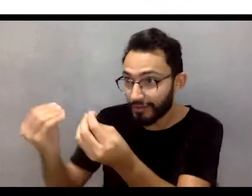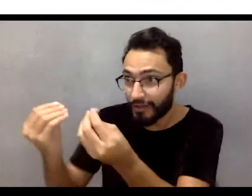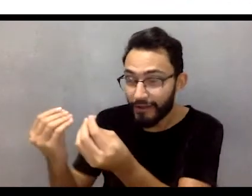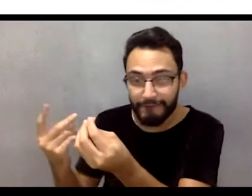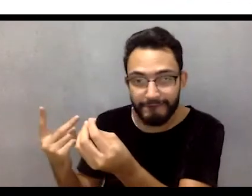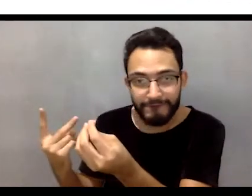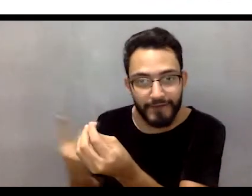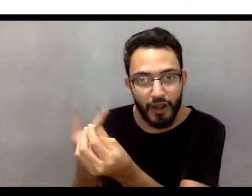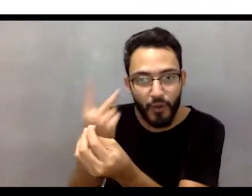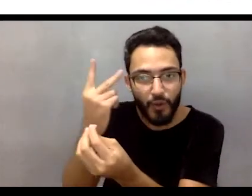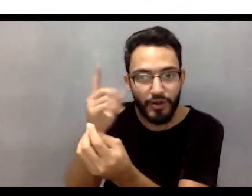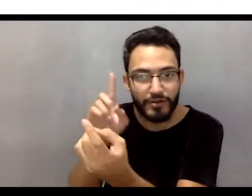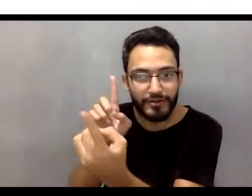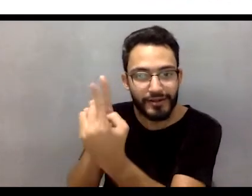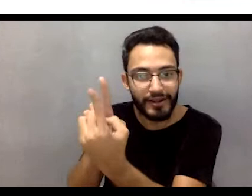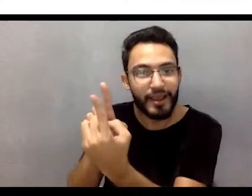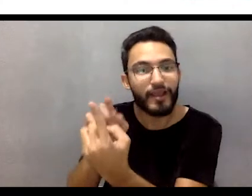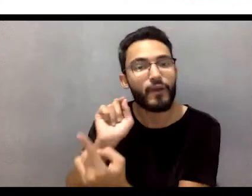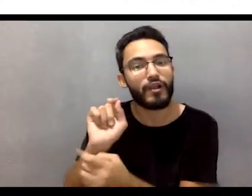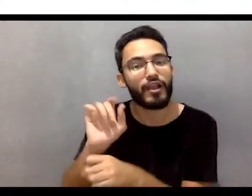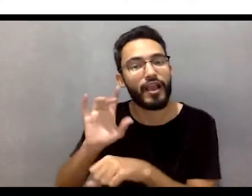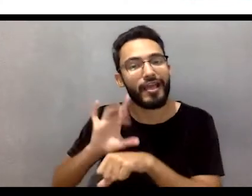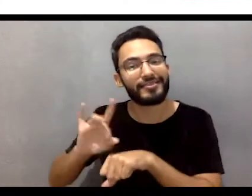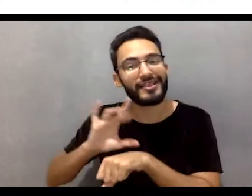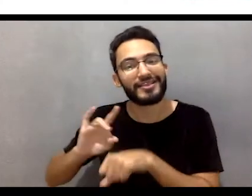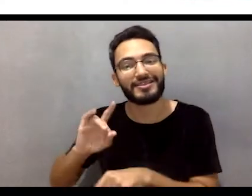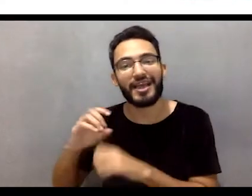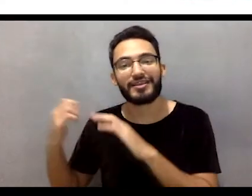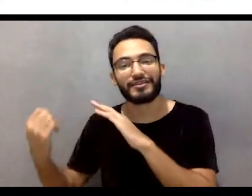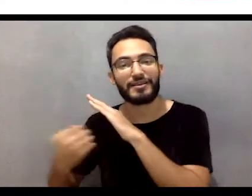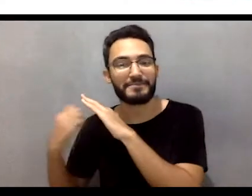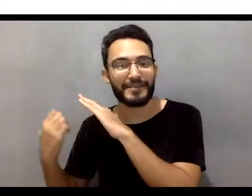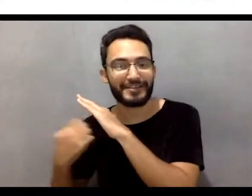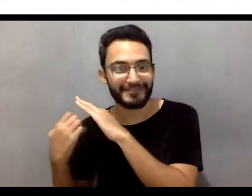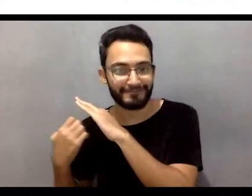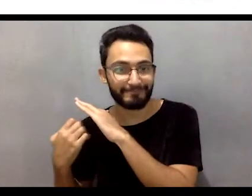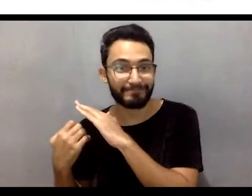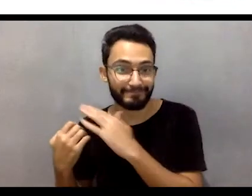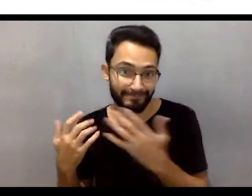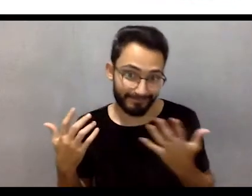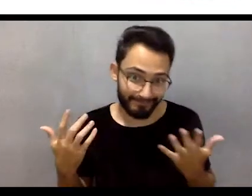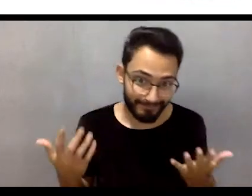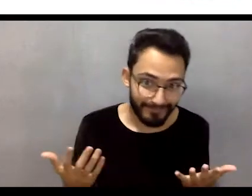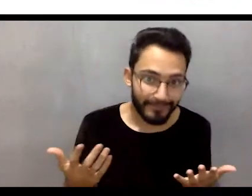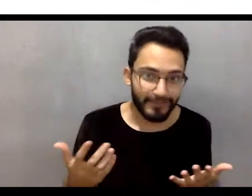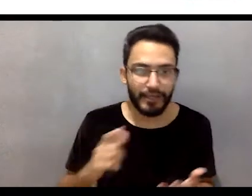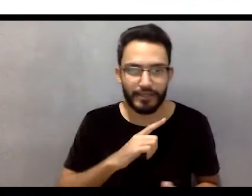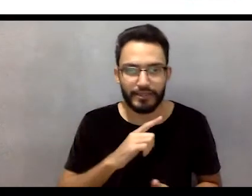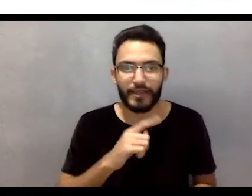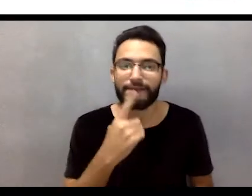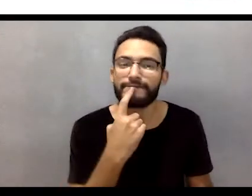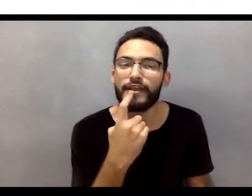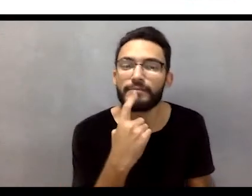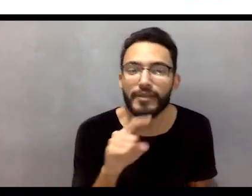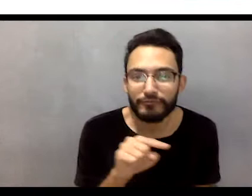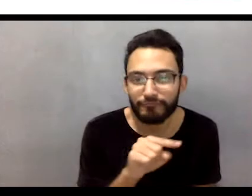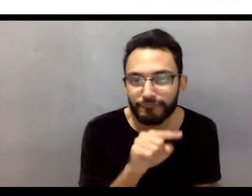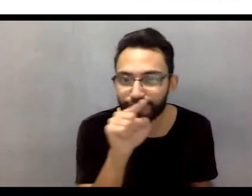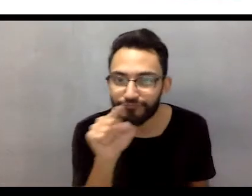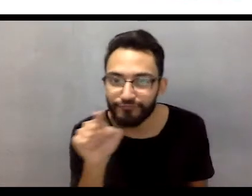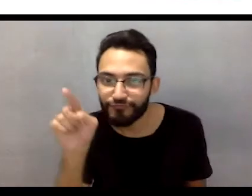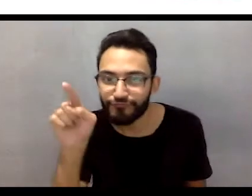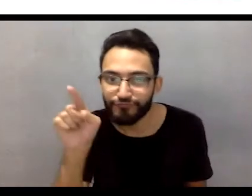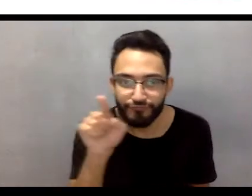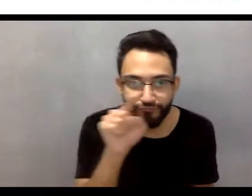cliente baseado na estratégia da empresa. Então, aqui, essas linhas vermelhinhas que vocês estão